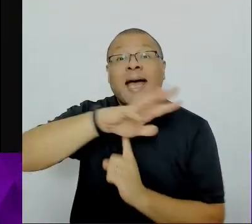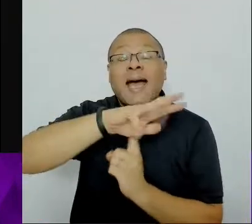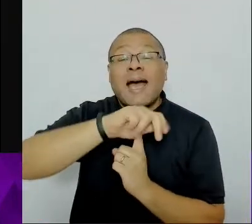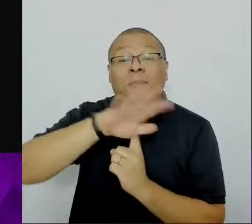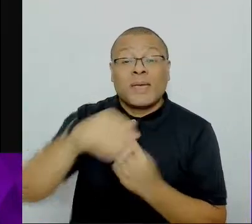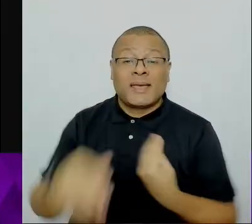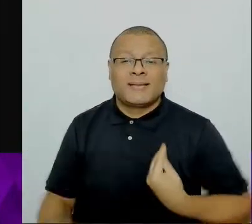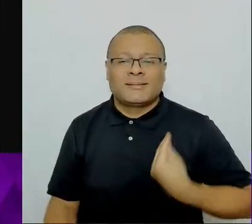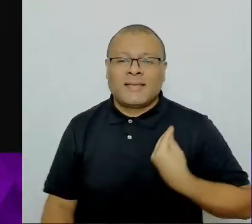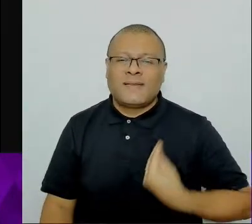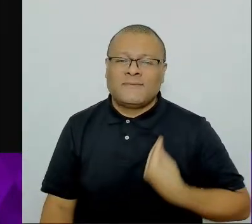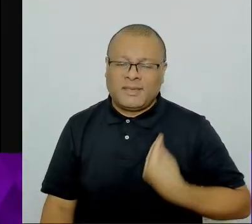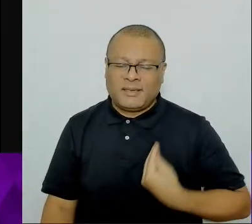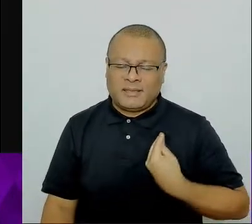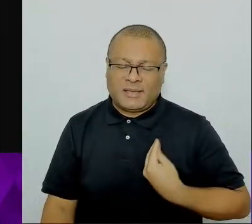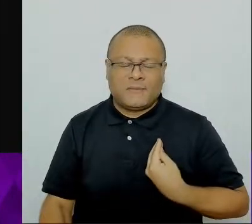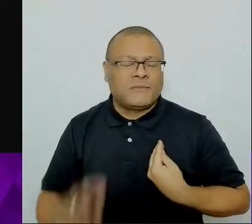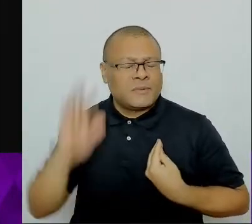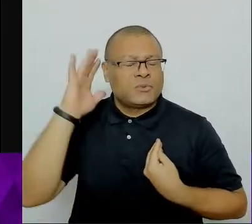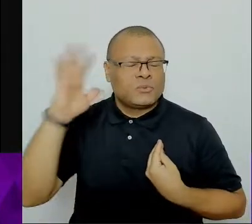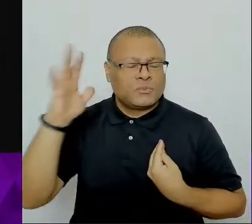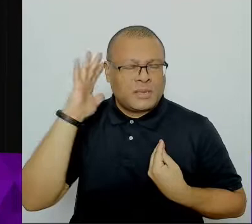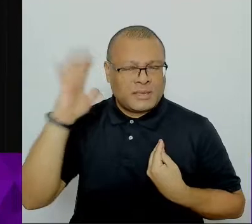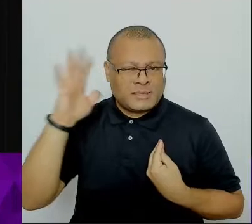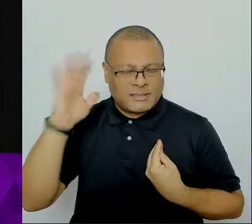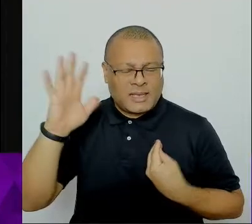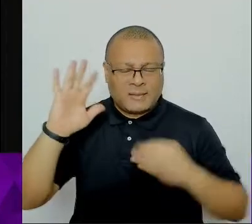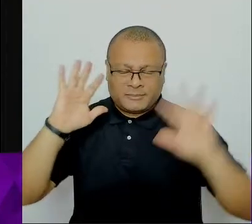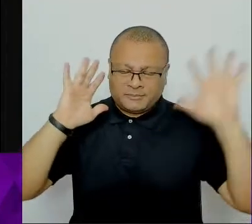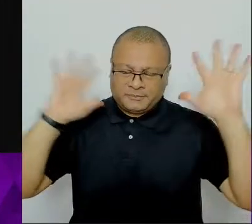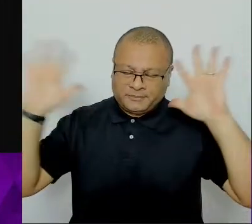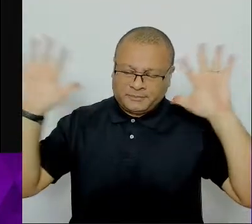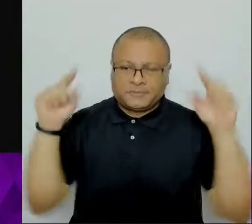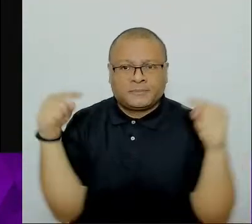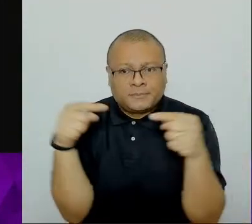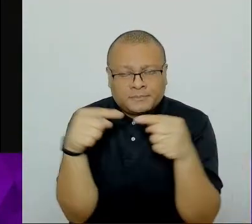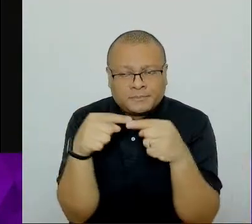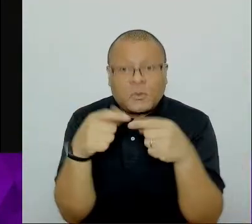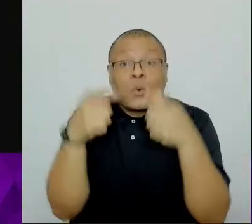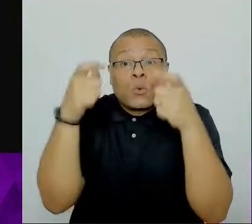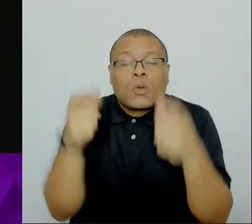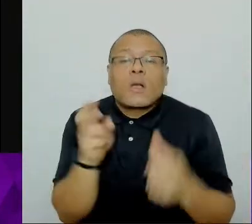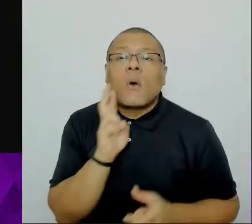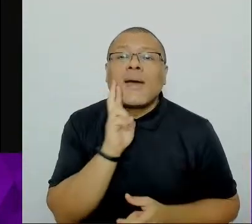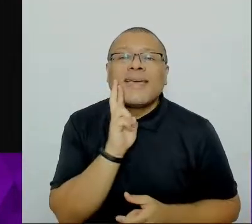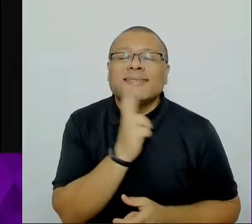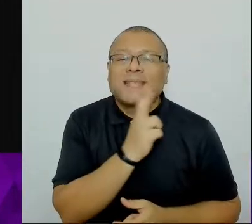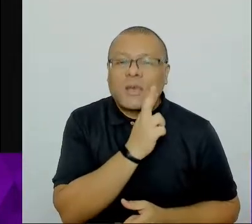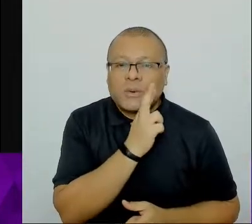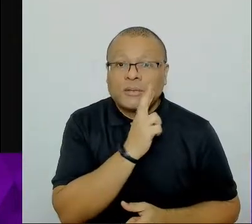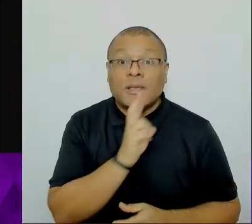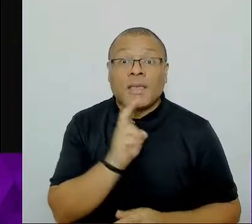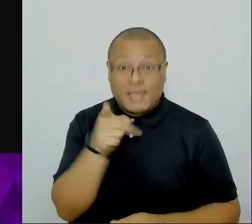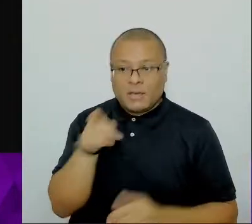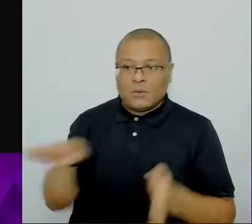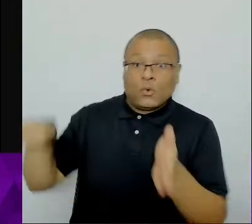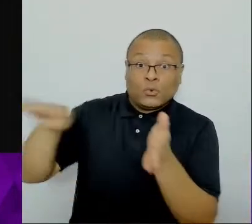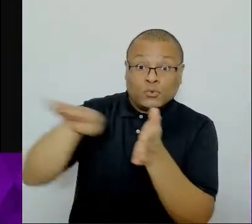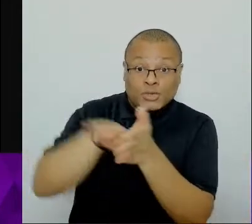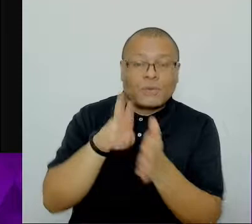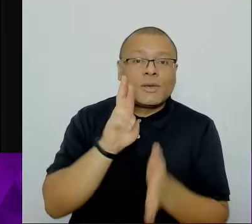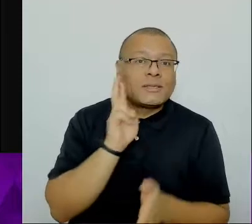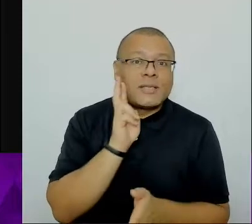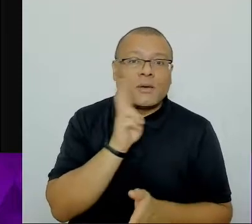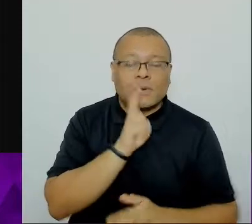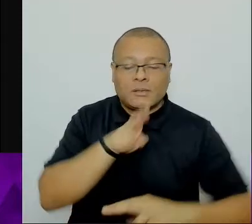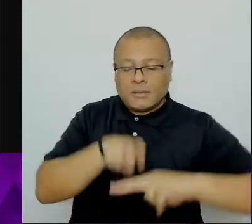real. Então vamos imaginar, vamos fazer um exercício de pensamento aqui sobre um restaurante. Então, quando eu chego no restaurante e eu vou fazer um pedido, eu